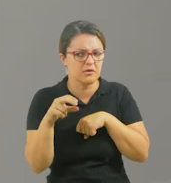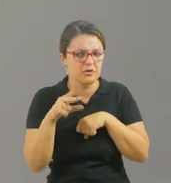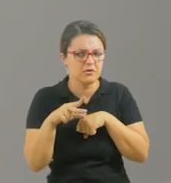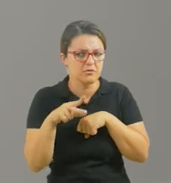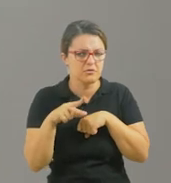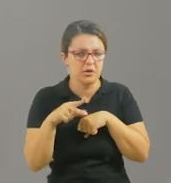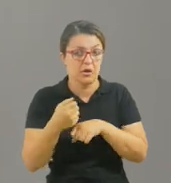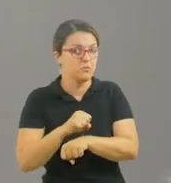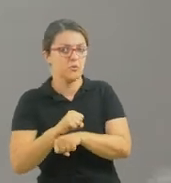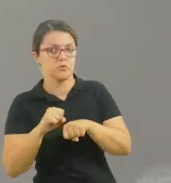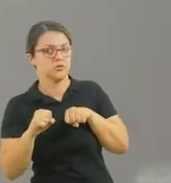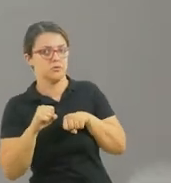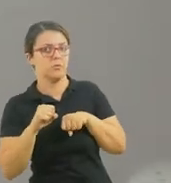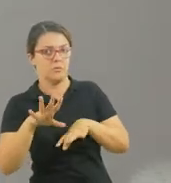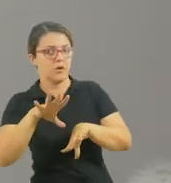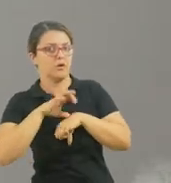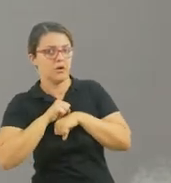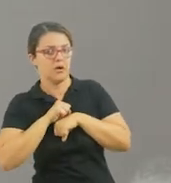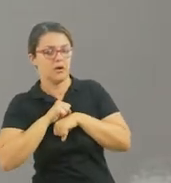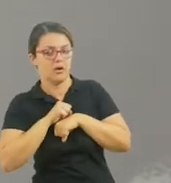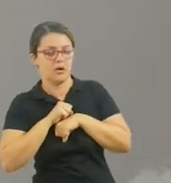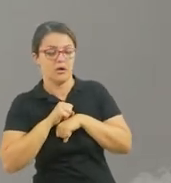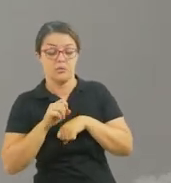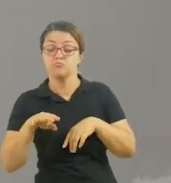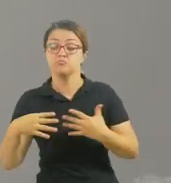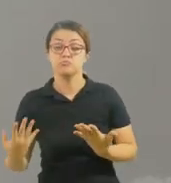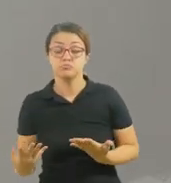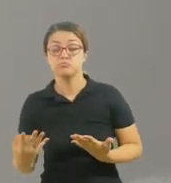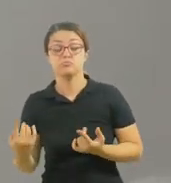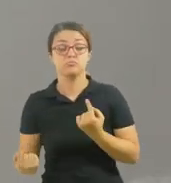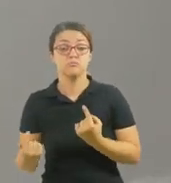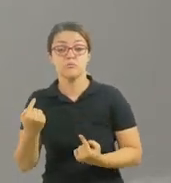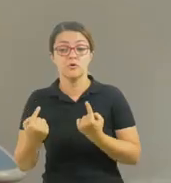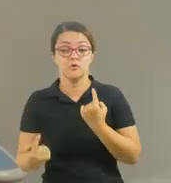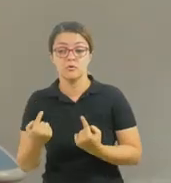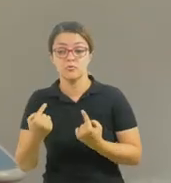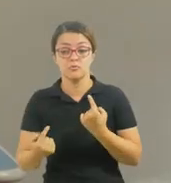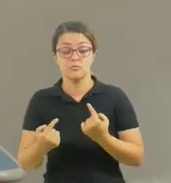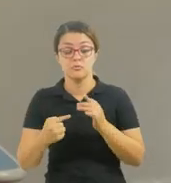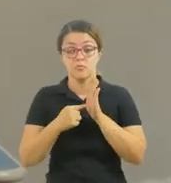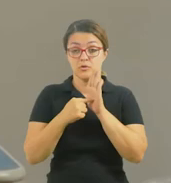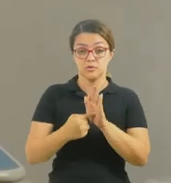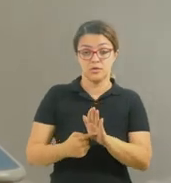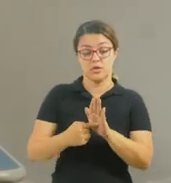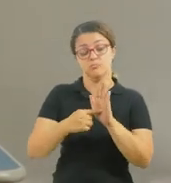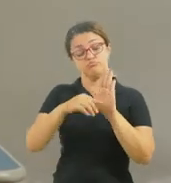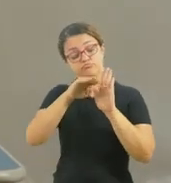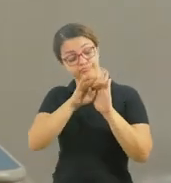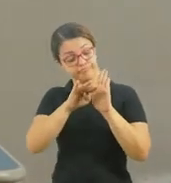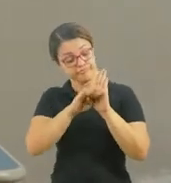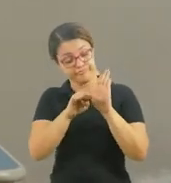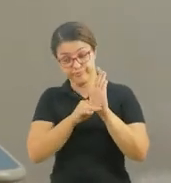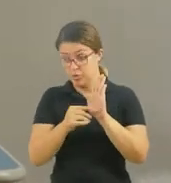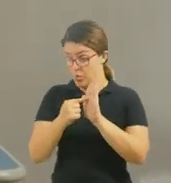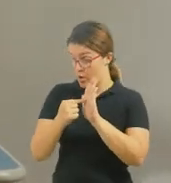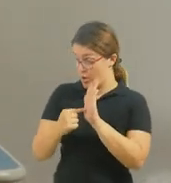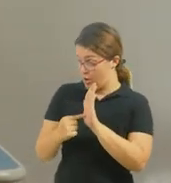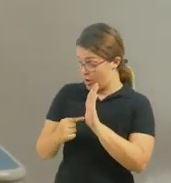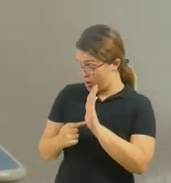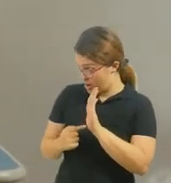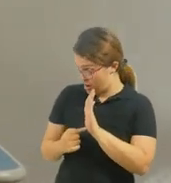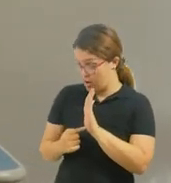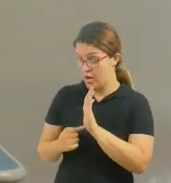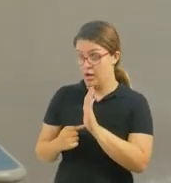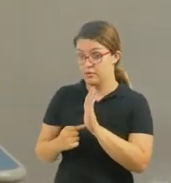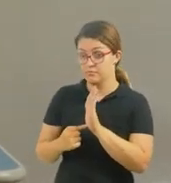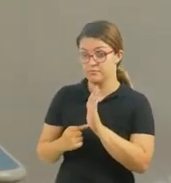comparar, é provável ou é improvável, tá? Então todas as figuras você vai mostrar para ela e ela